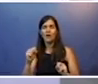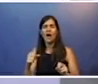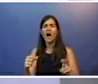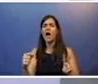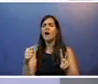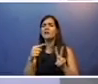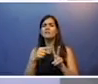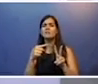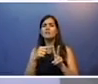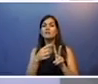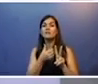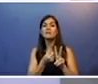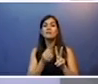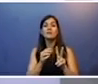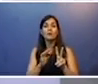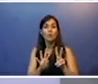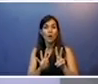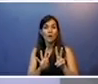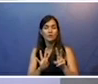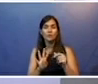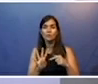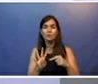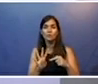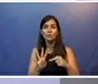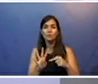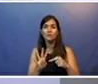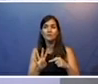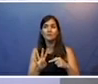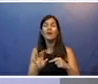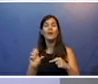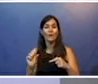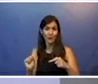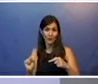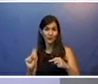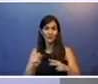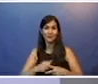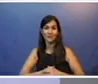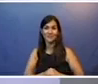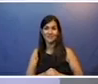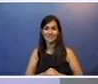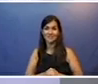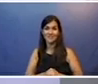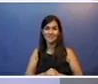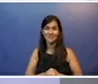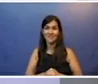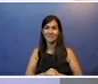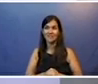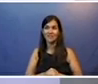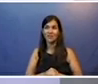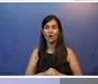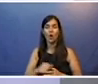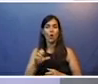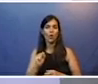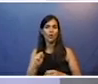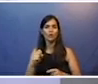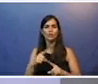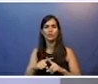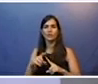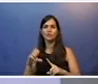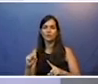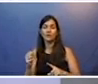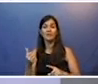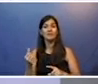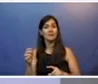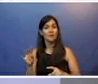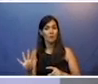pergunto, que número vezes ele mesmo vai dar 64? É o 8. 8 vezes 8,